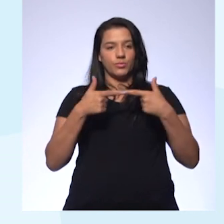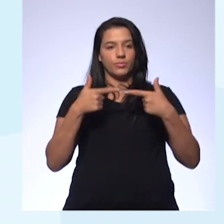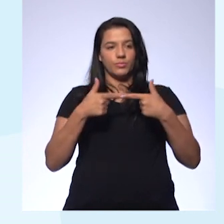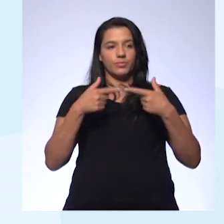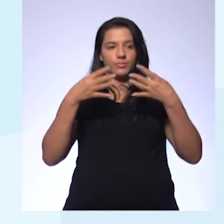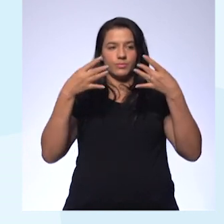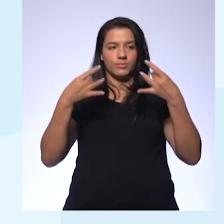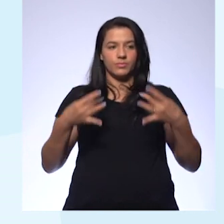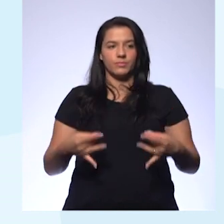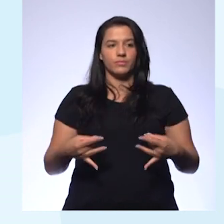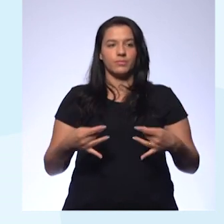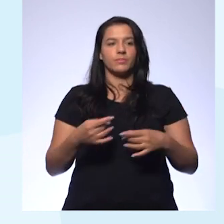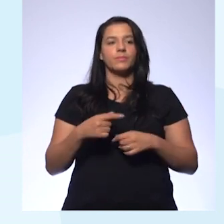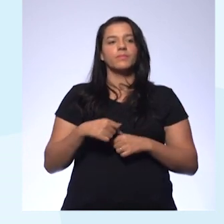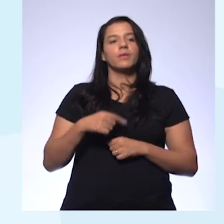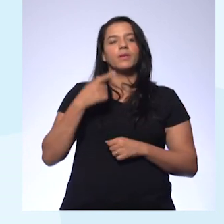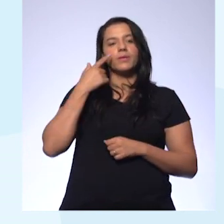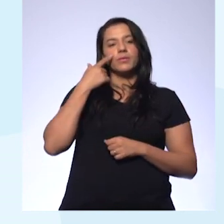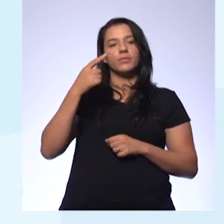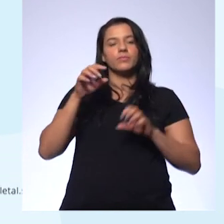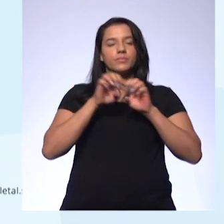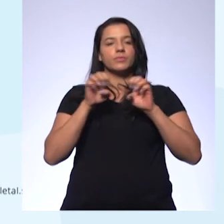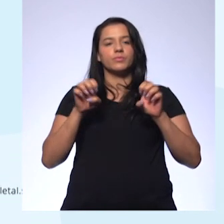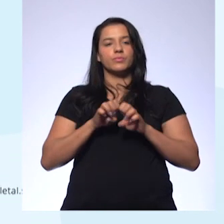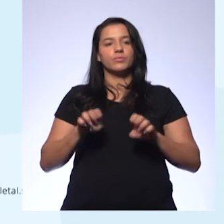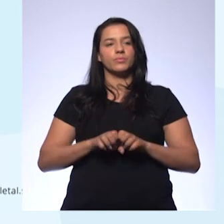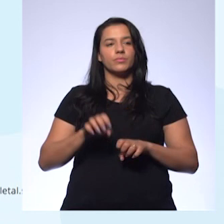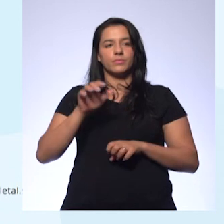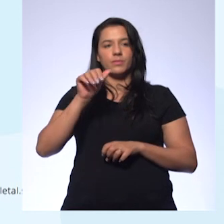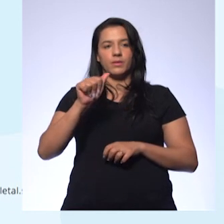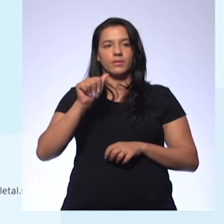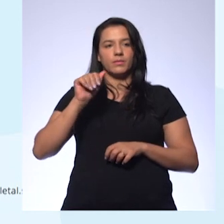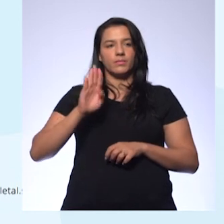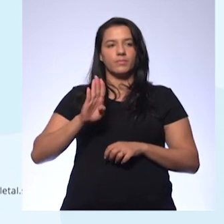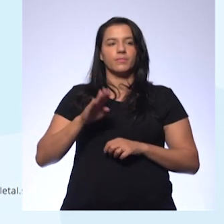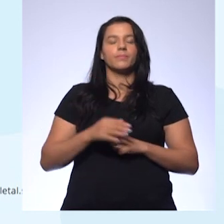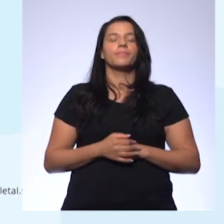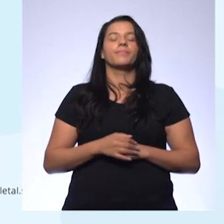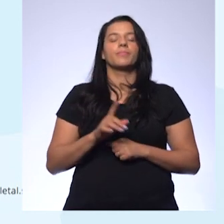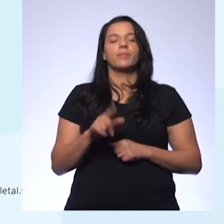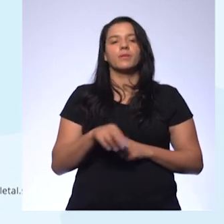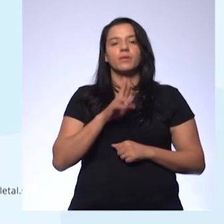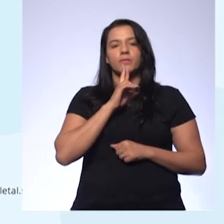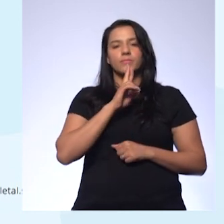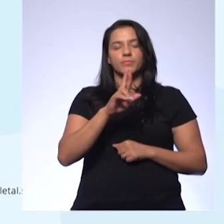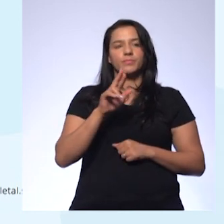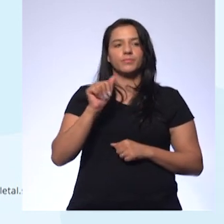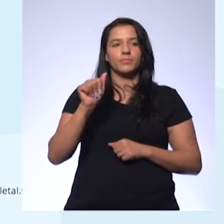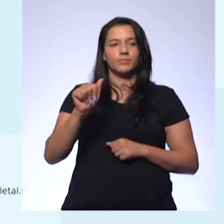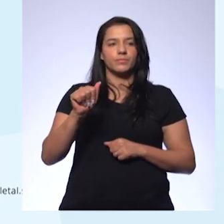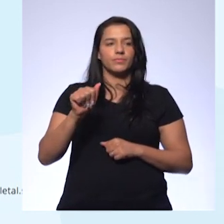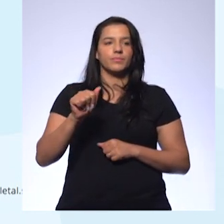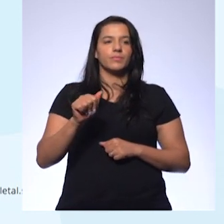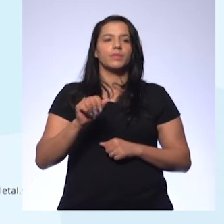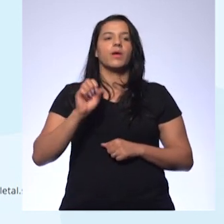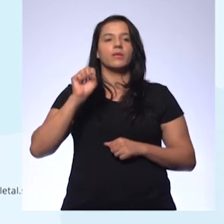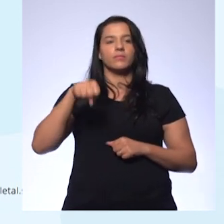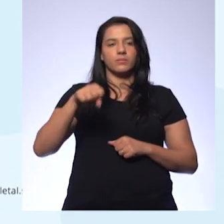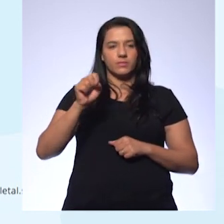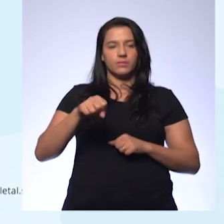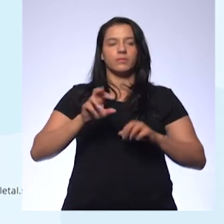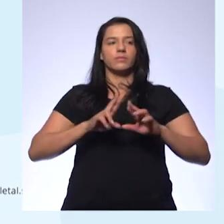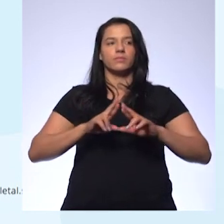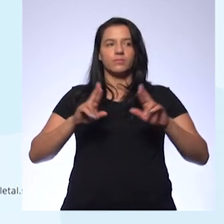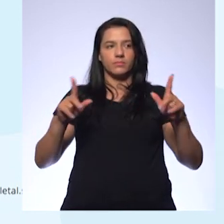forma estrutural para A e para B. Respondendo no item A, a substância A e B são substâncias